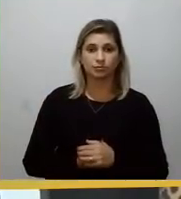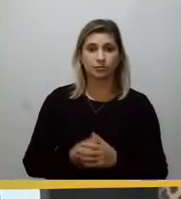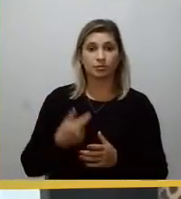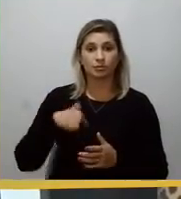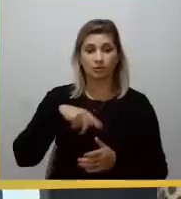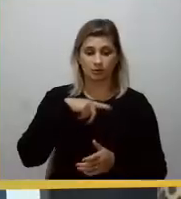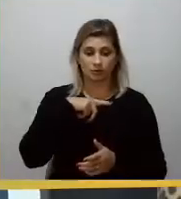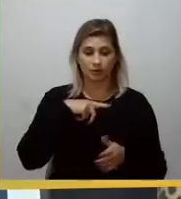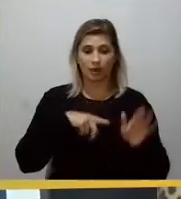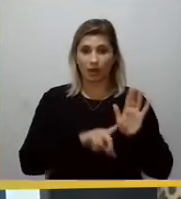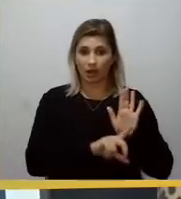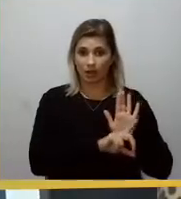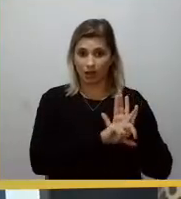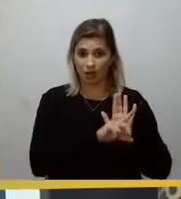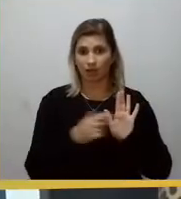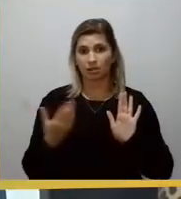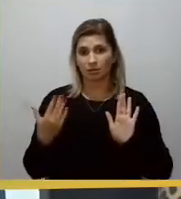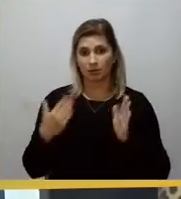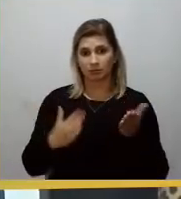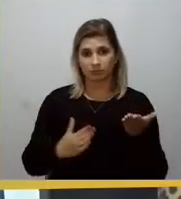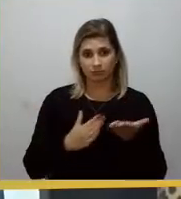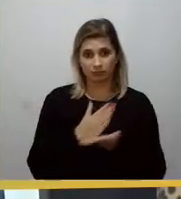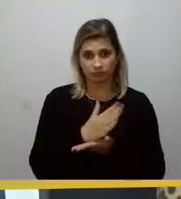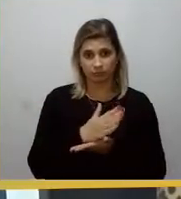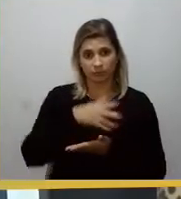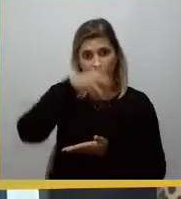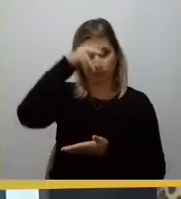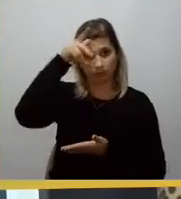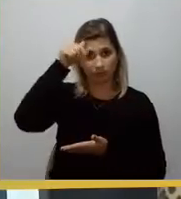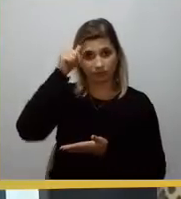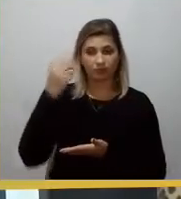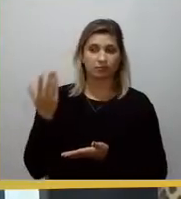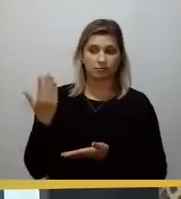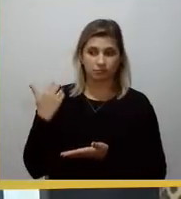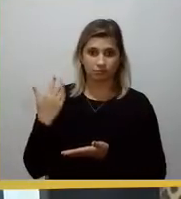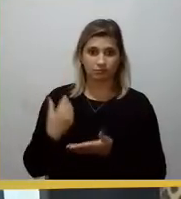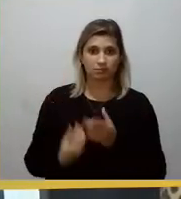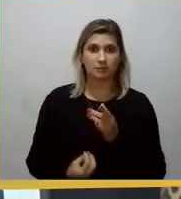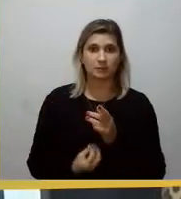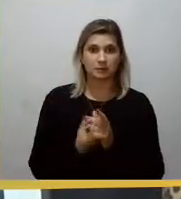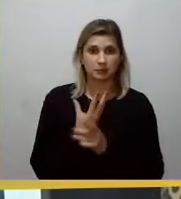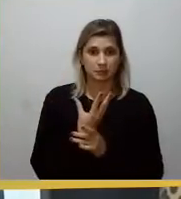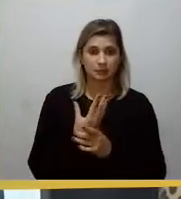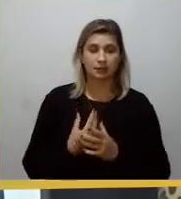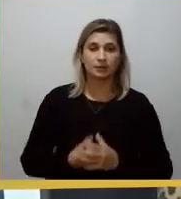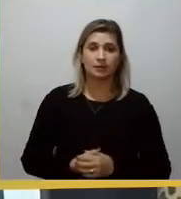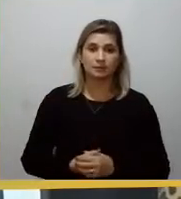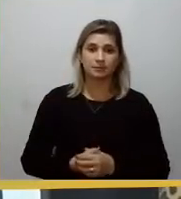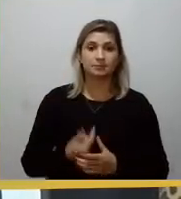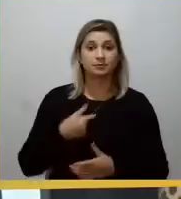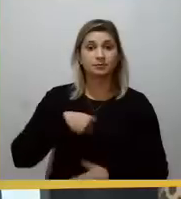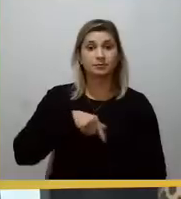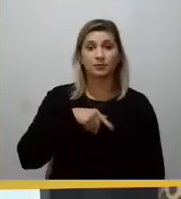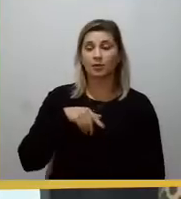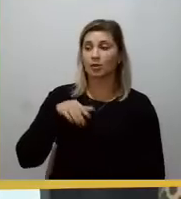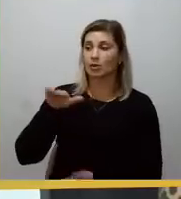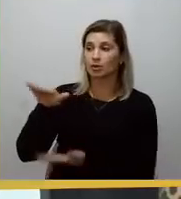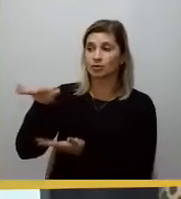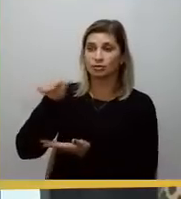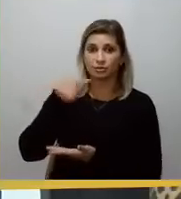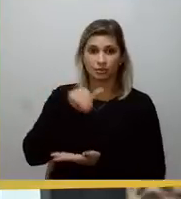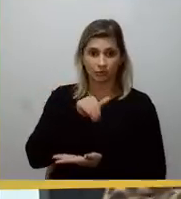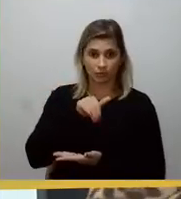que foi aprovada e sancionada pelo prefeito na época, então nós solicitamos